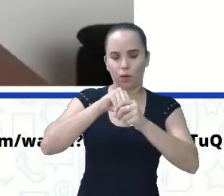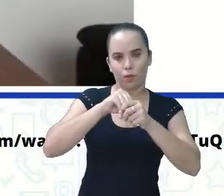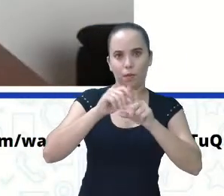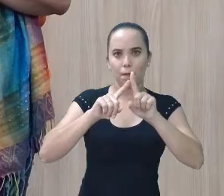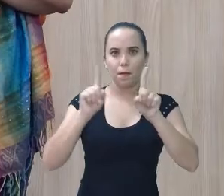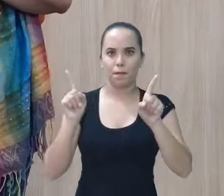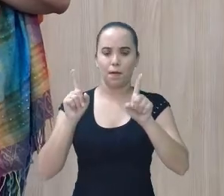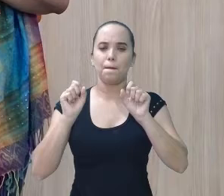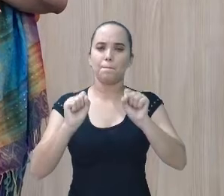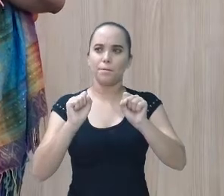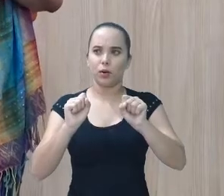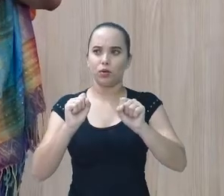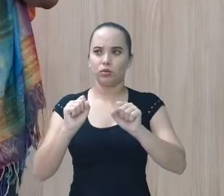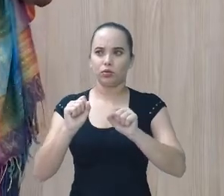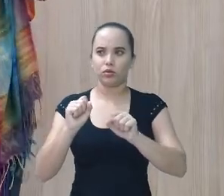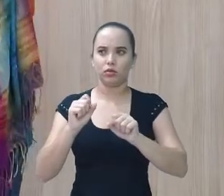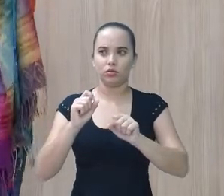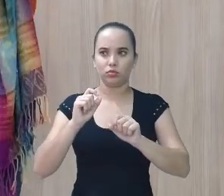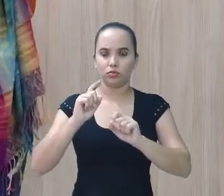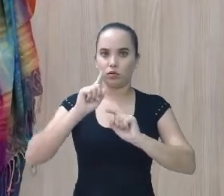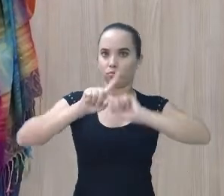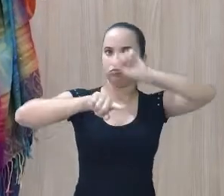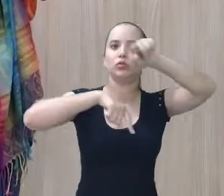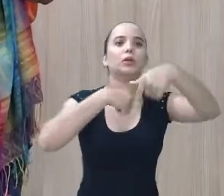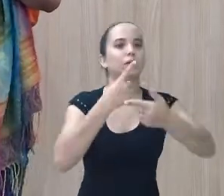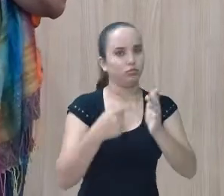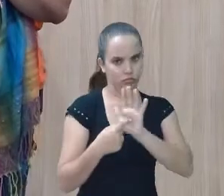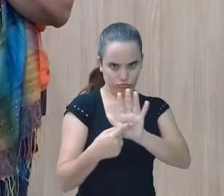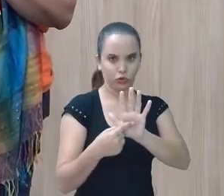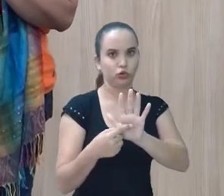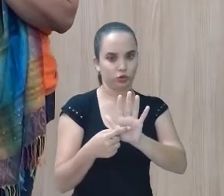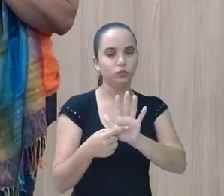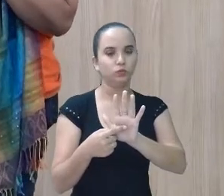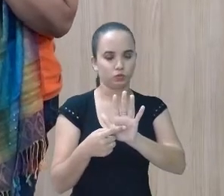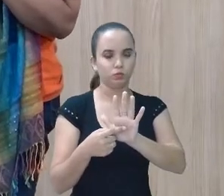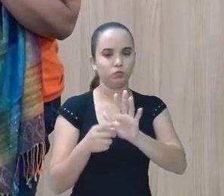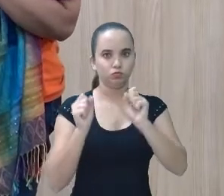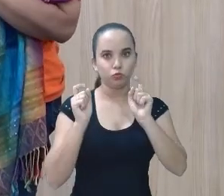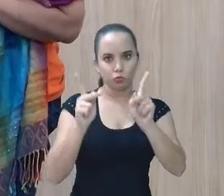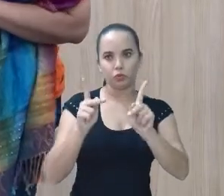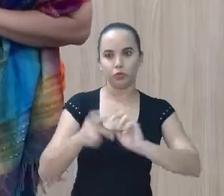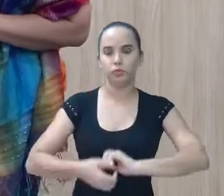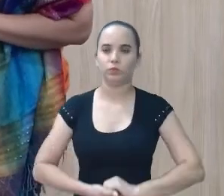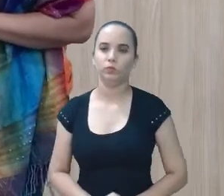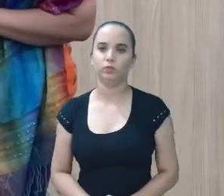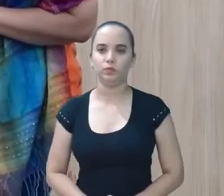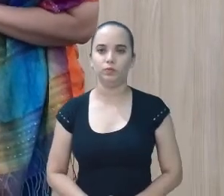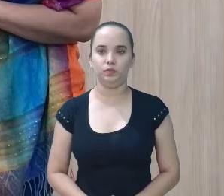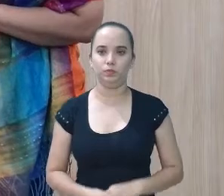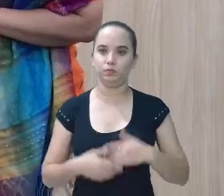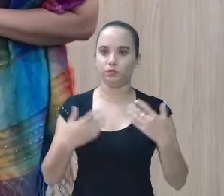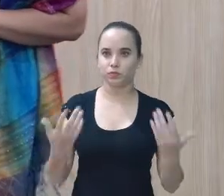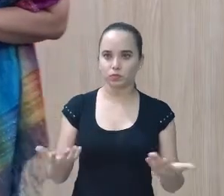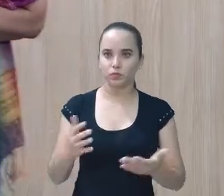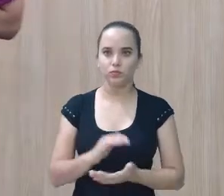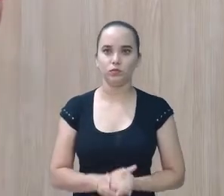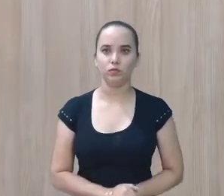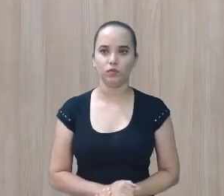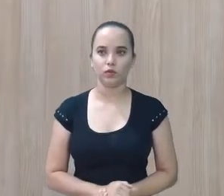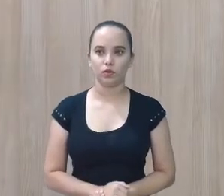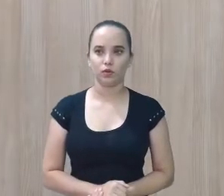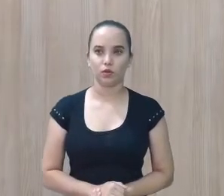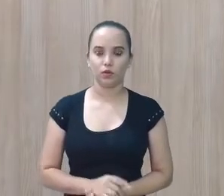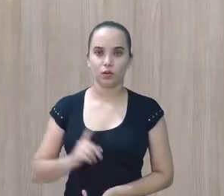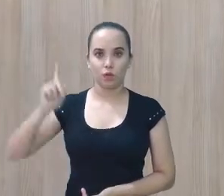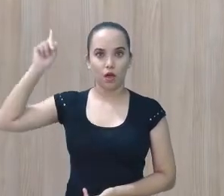pode deixar para depois, tá? Depois a gente pode colocar isso para vocês. Bom, aqui